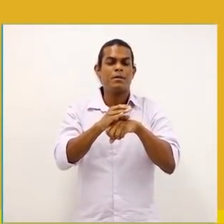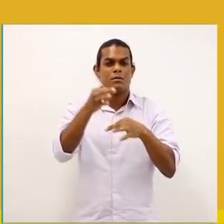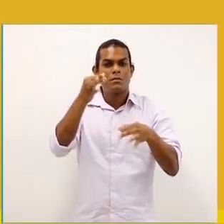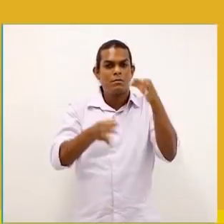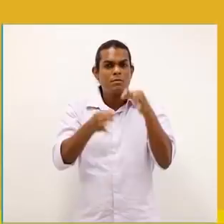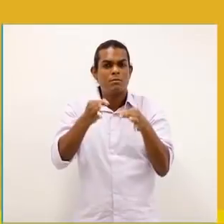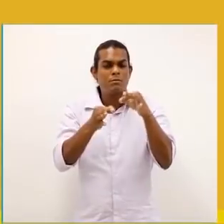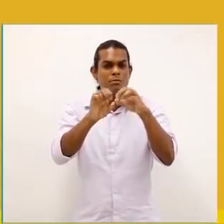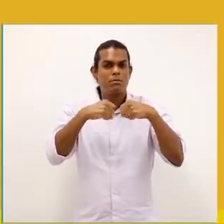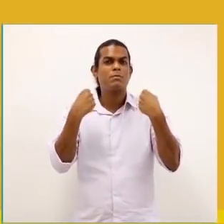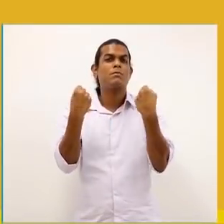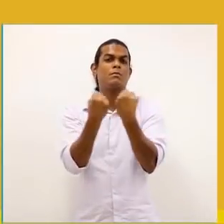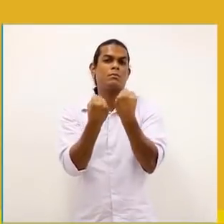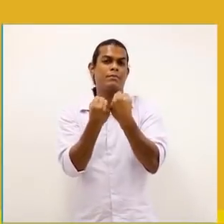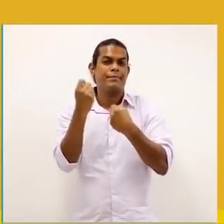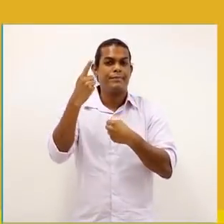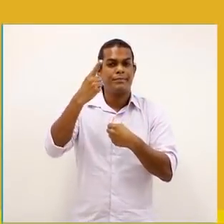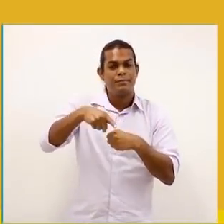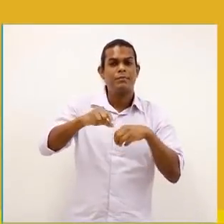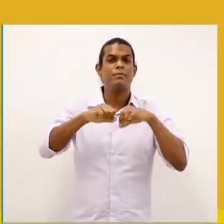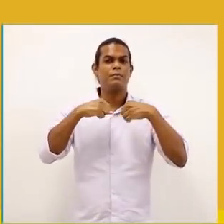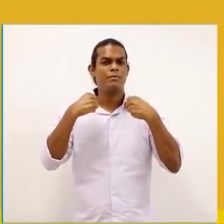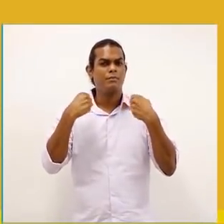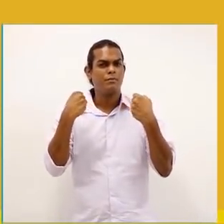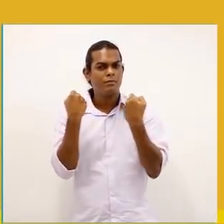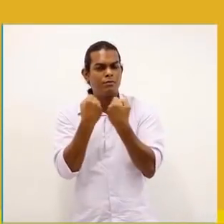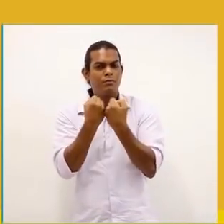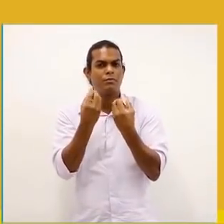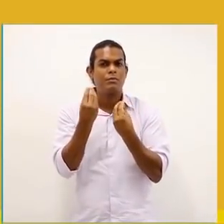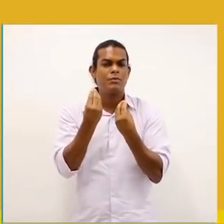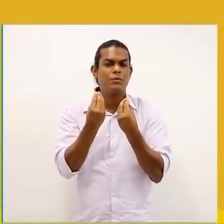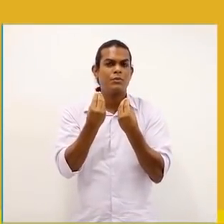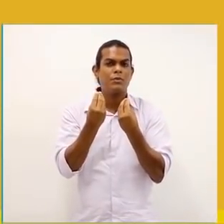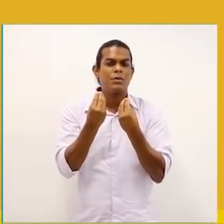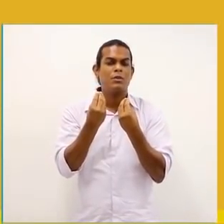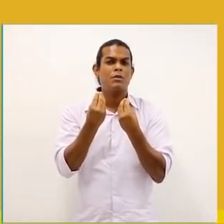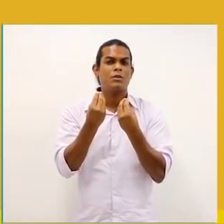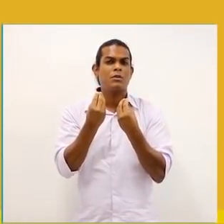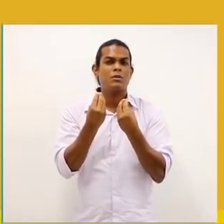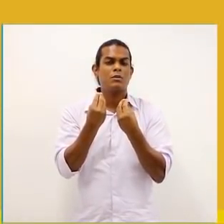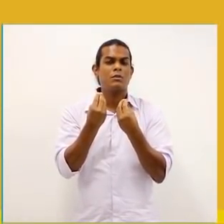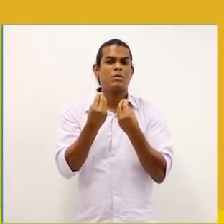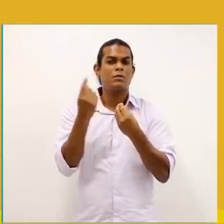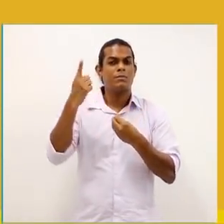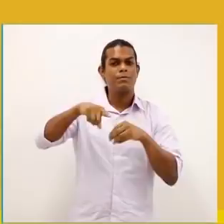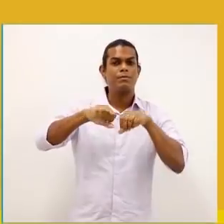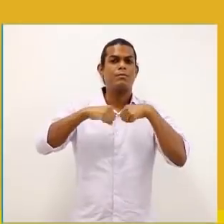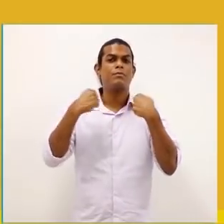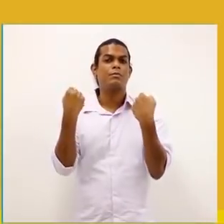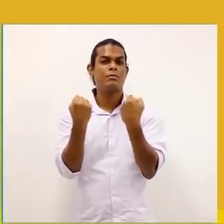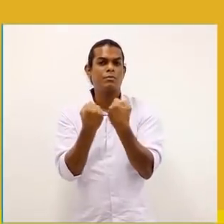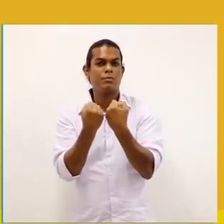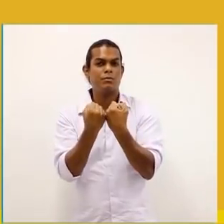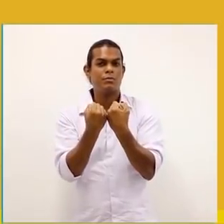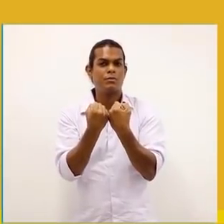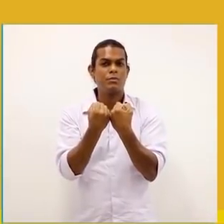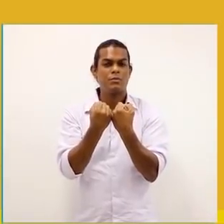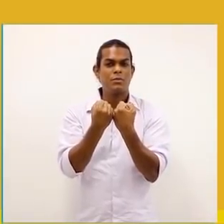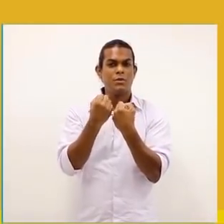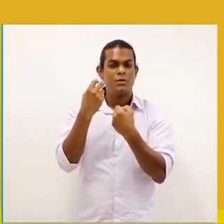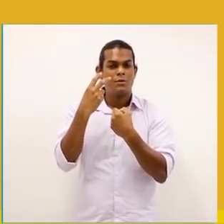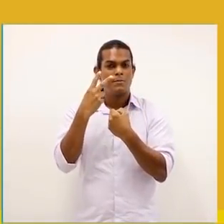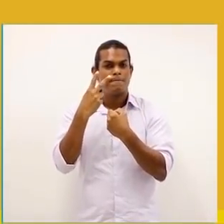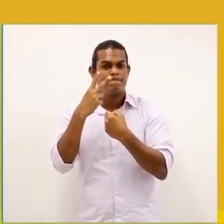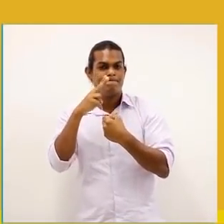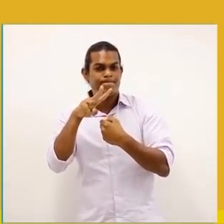dentro da ordem social, como base da dignidade humana. A ordem social vê o trabalho como um objetivo